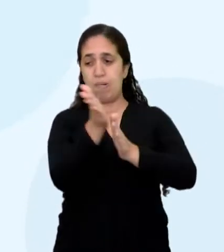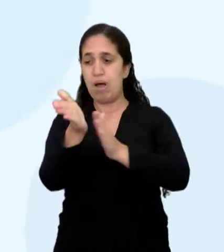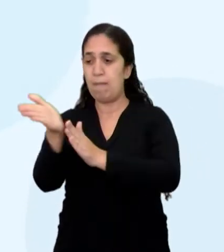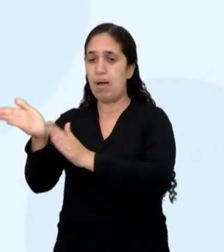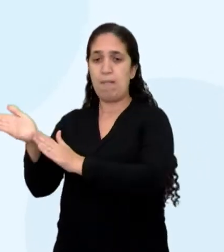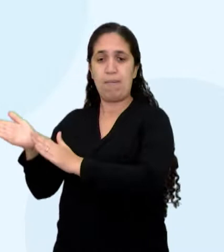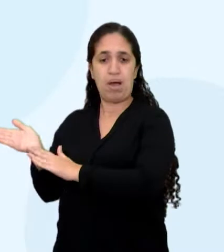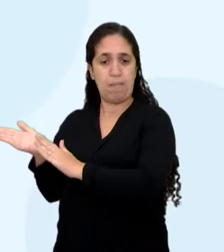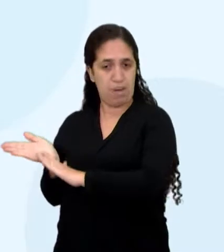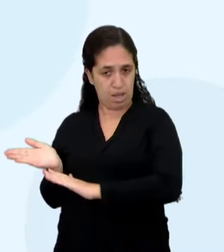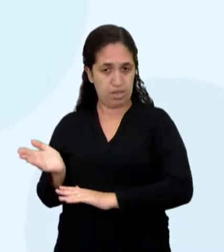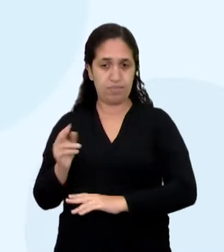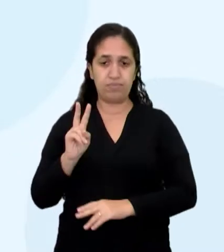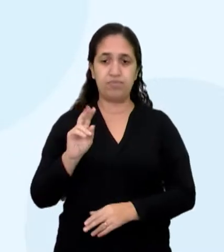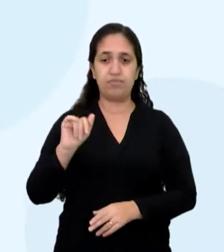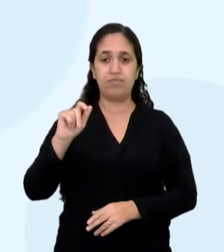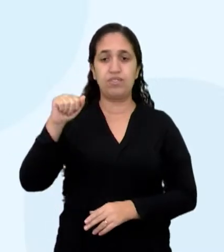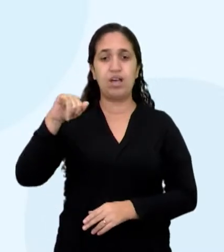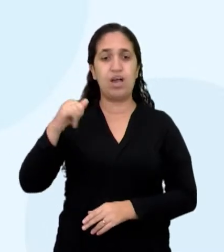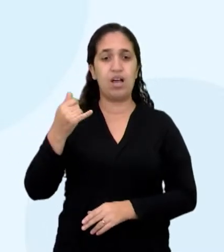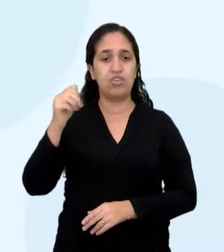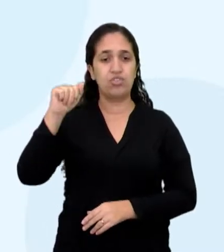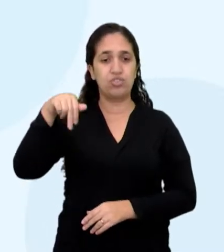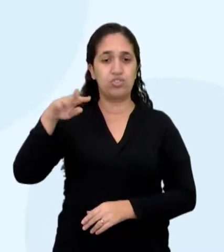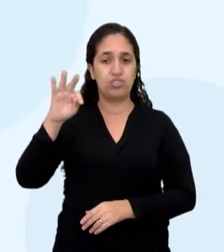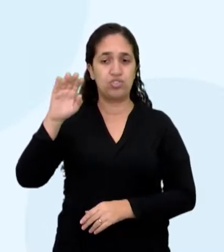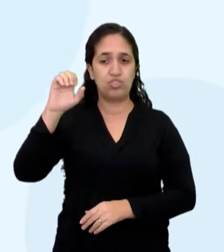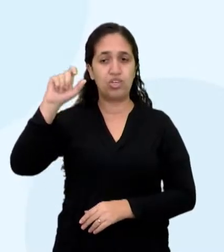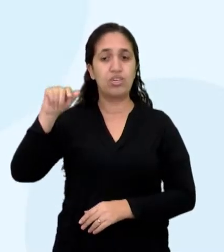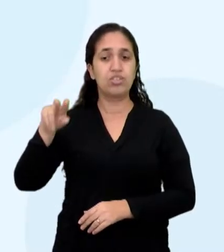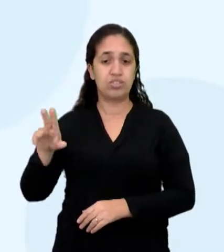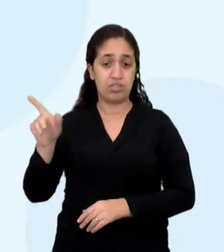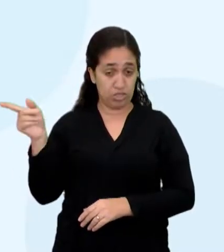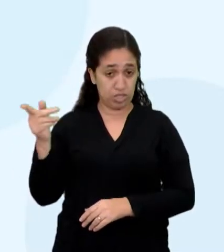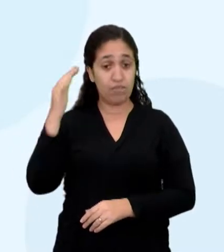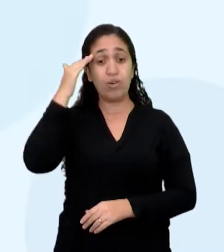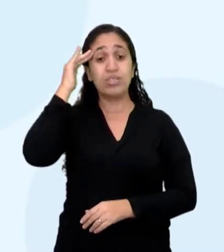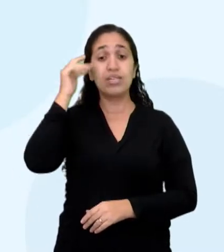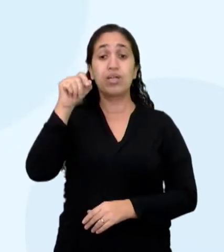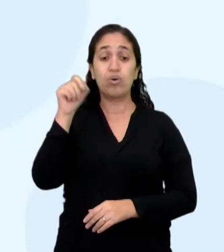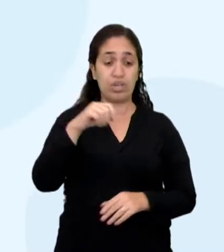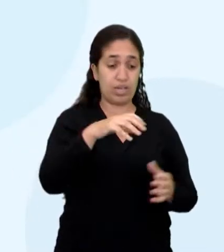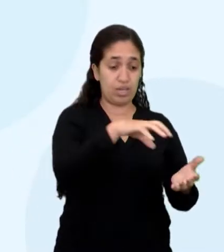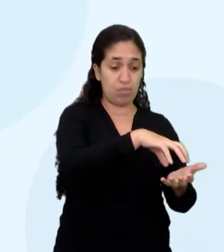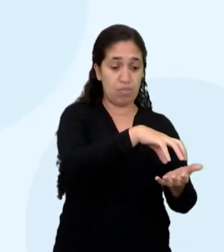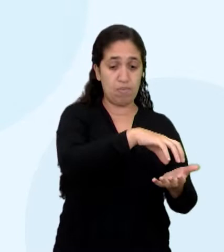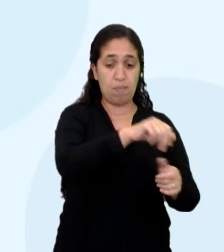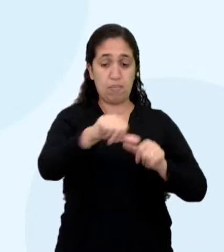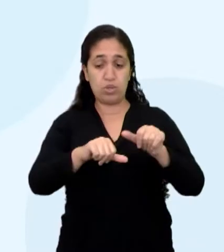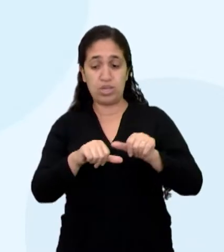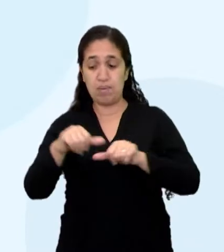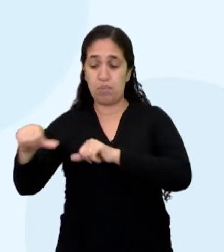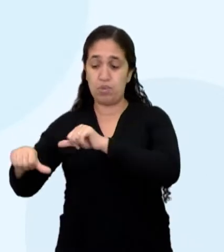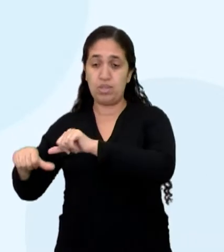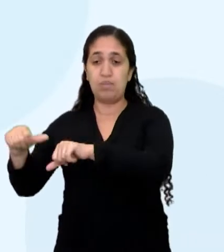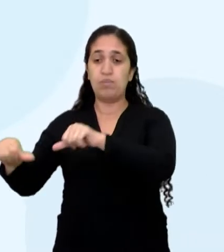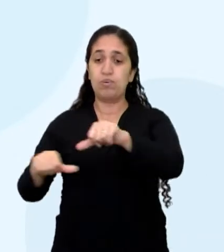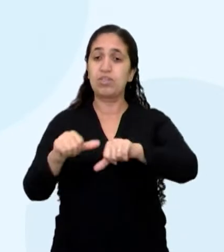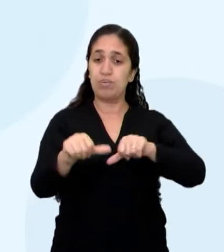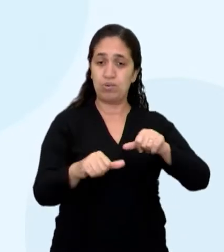o termo que eles usam é viajantes. Vocês vão entender por quê. Trocam de mesa a cada rodada. Vamos à próxima